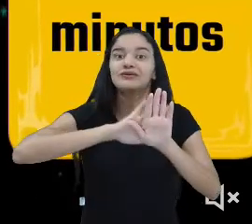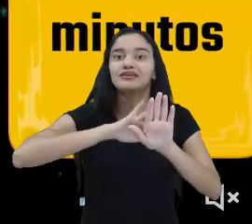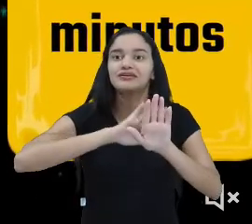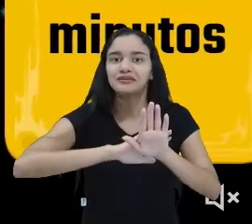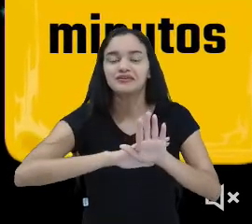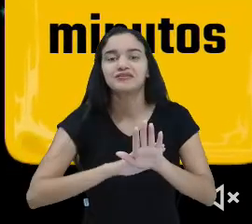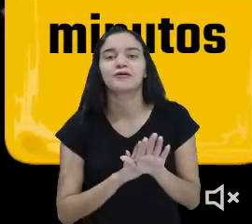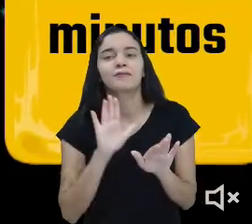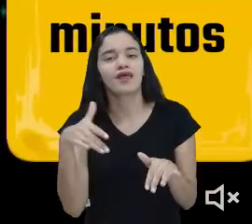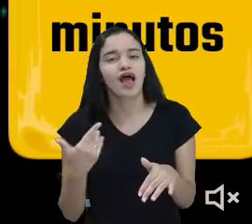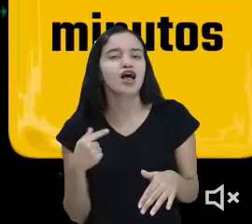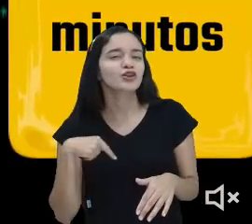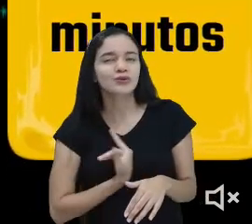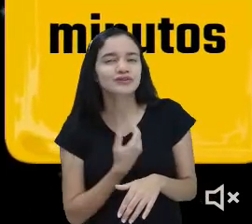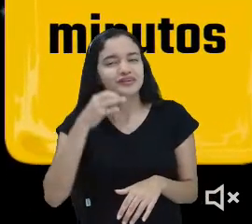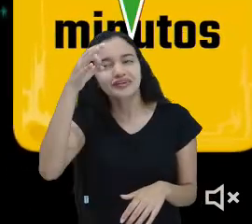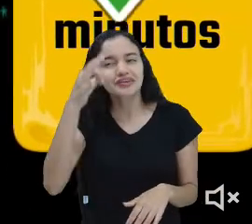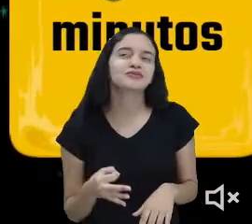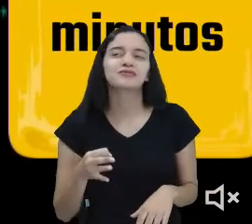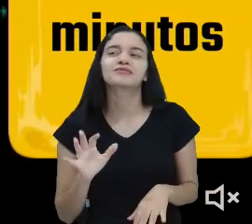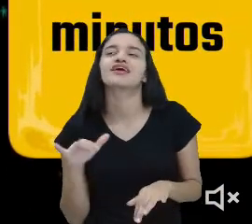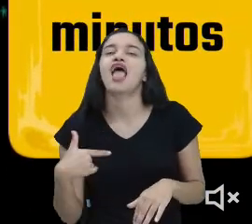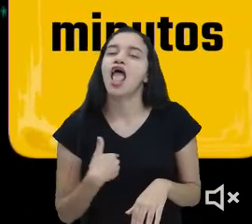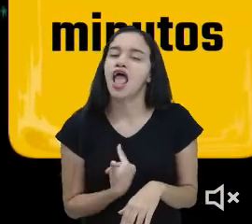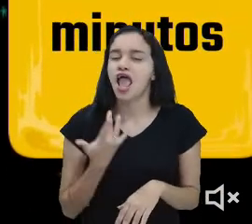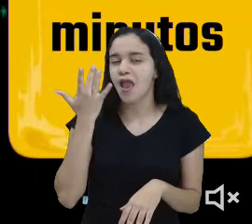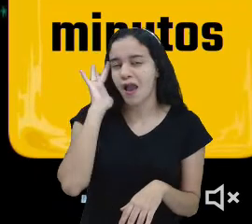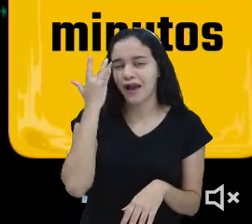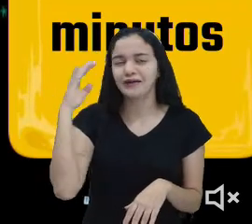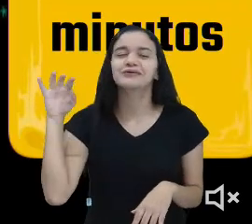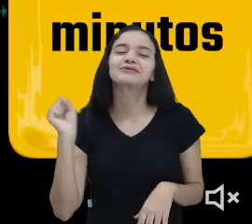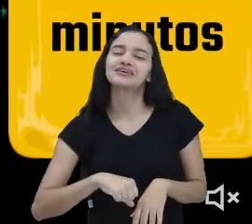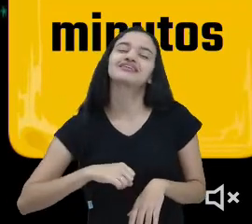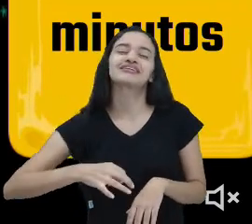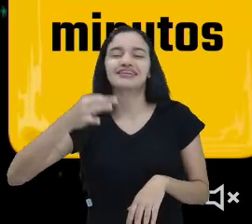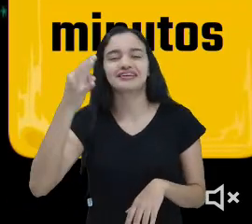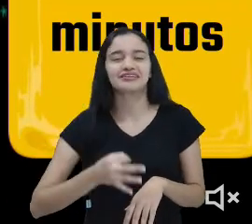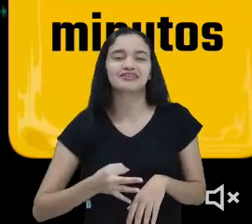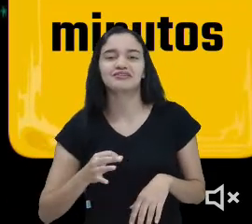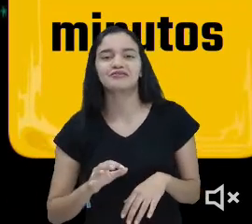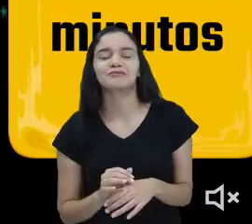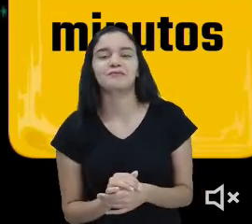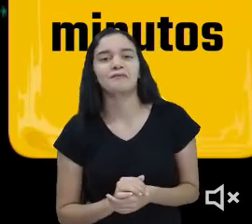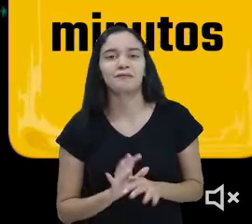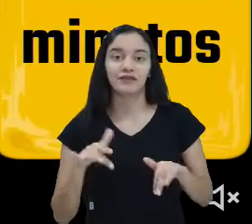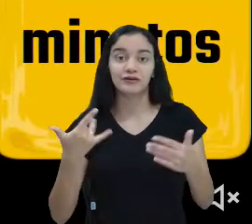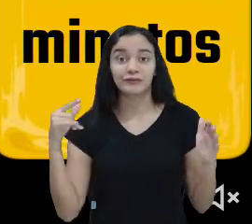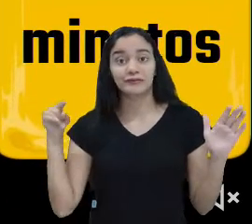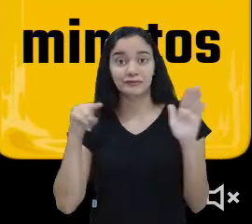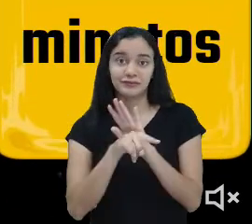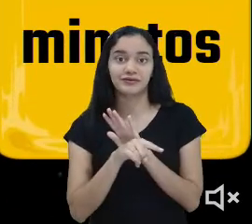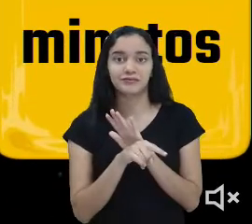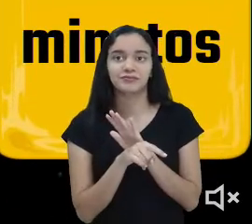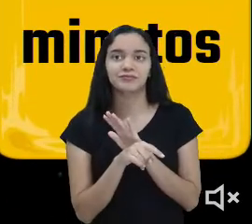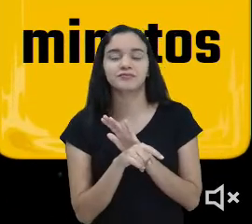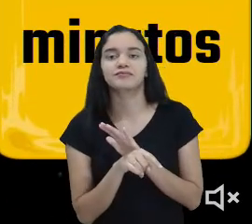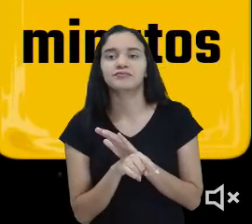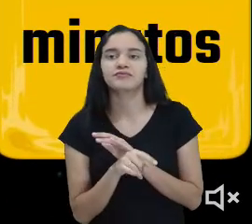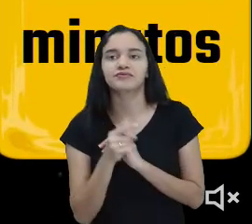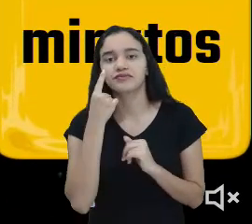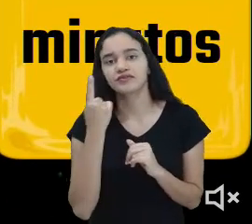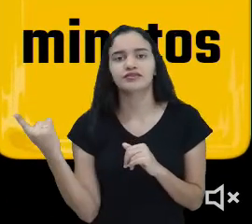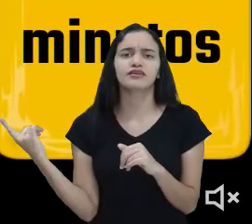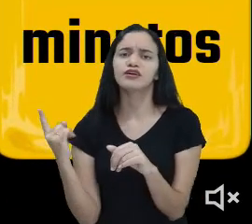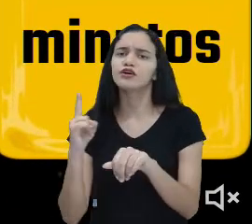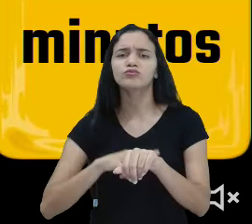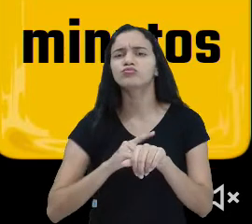já... Será que a gente acertou? Eu acho que sim. Olha aí, acertou. Vamos para mais outra pergunta. Que